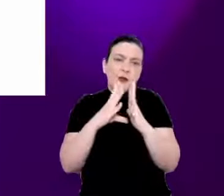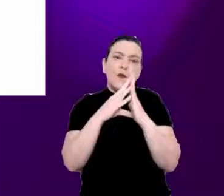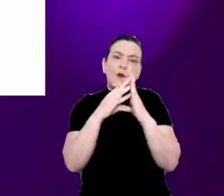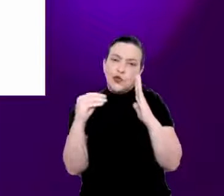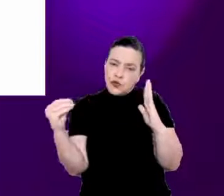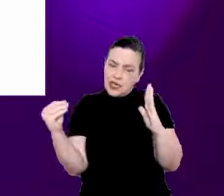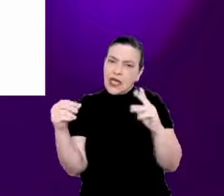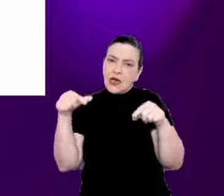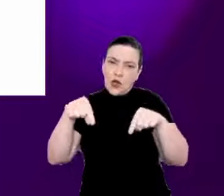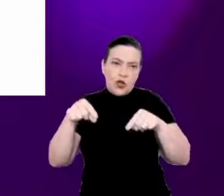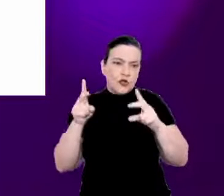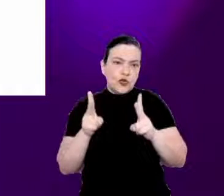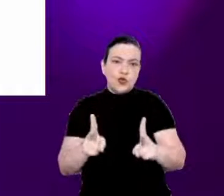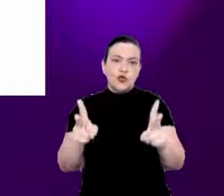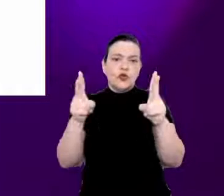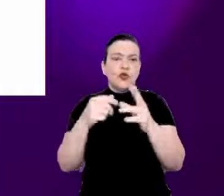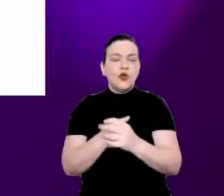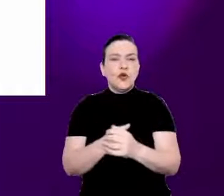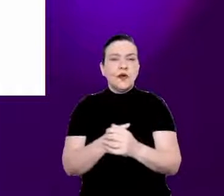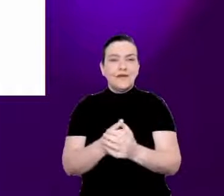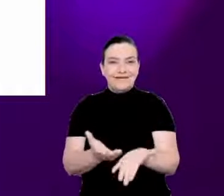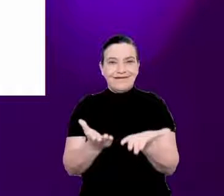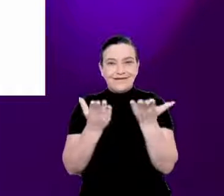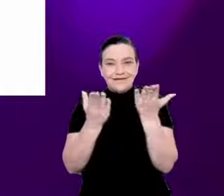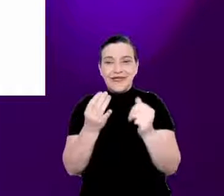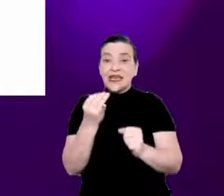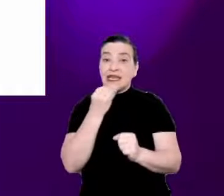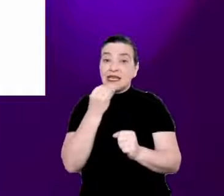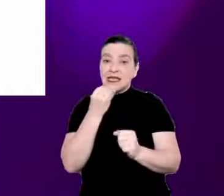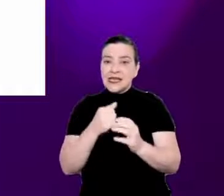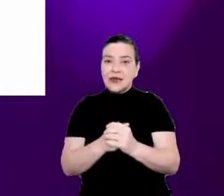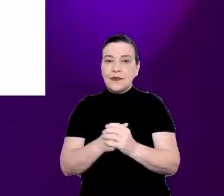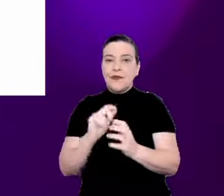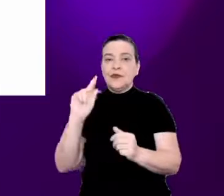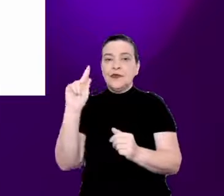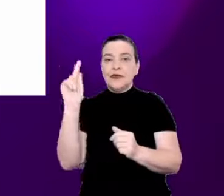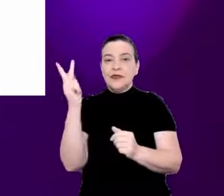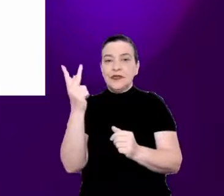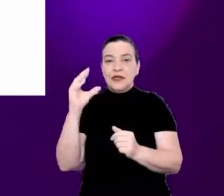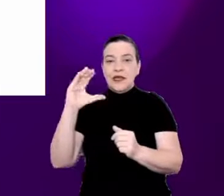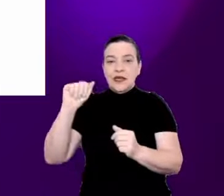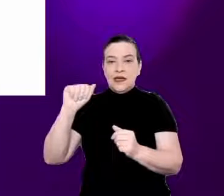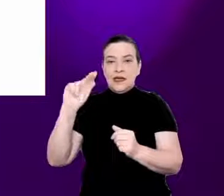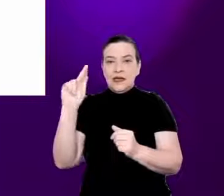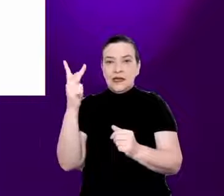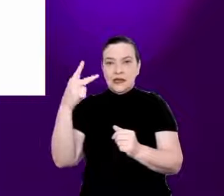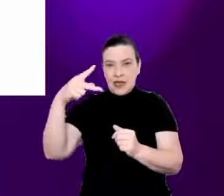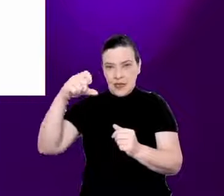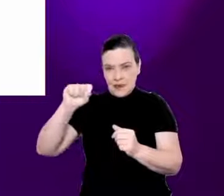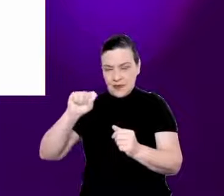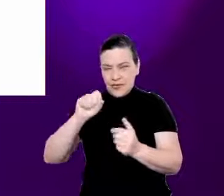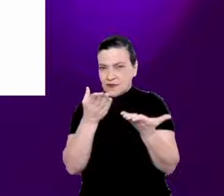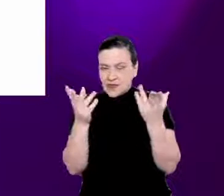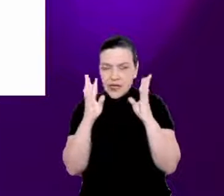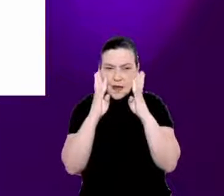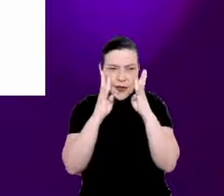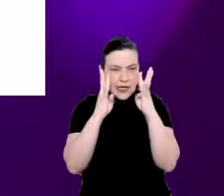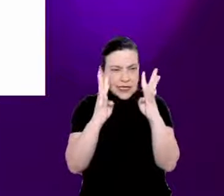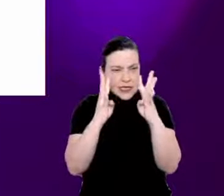atuante. Quando a gente fala, aqui é o exemplo, né, da AgeCaps, então assim, se vocês prestarem atenção, quando você mede